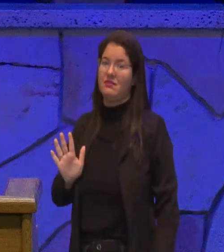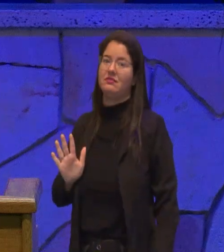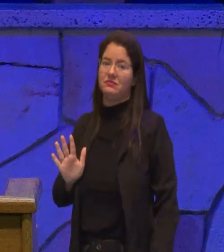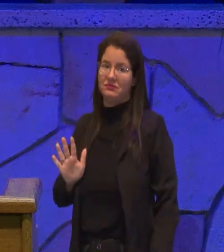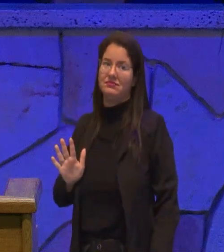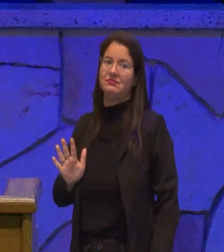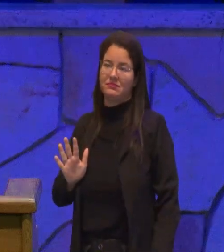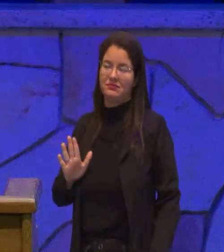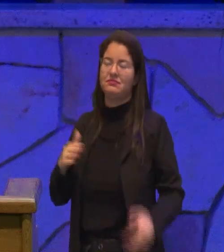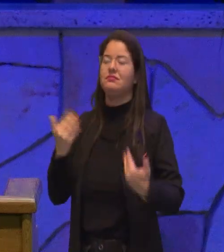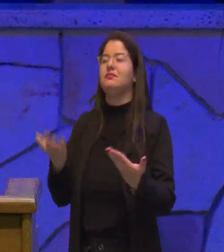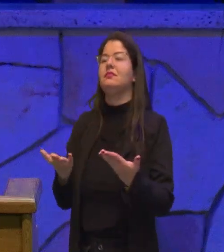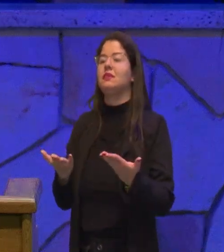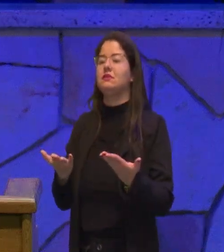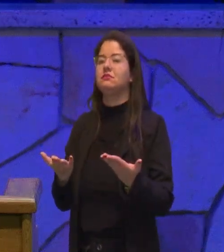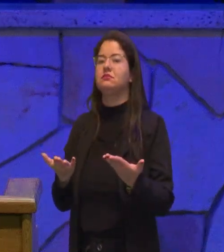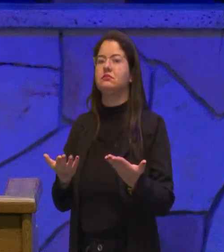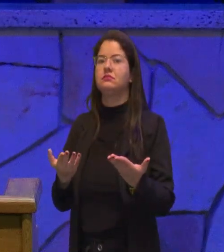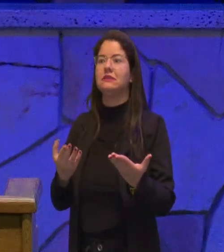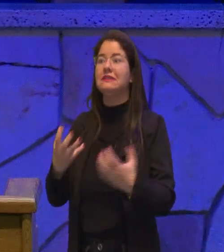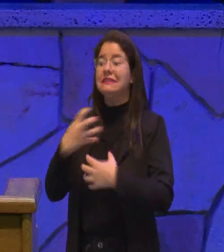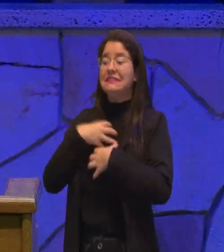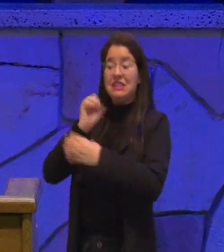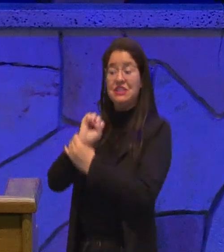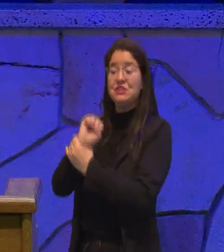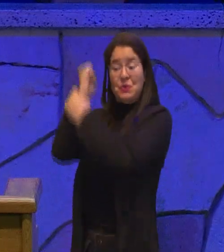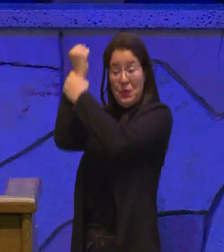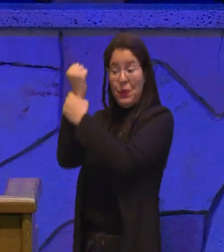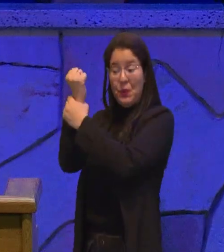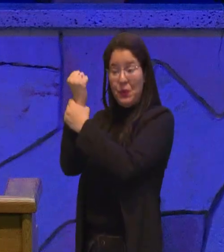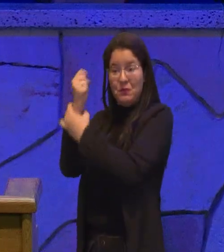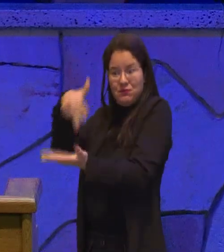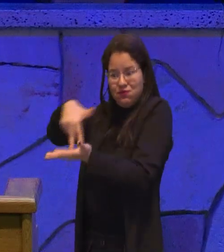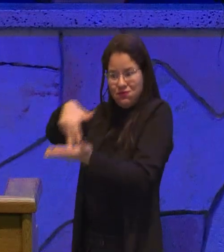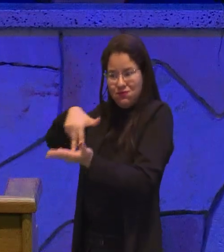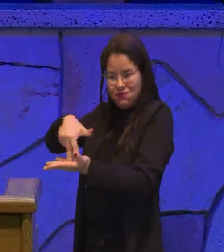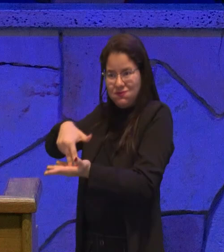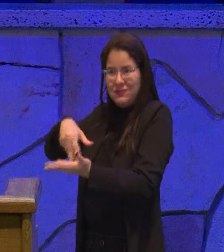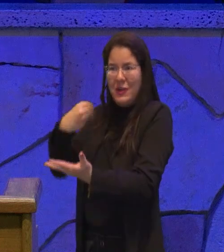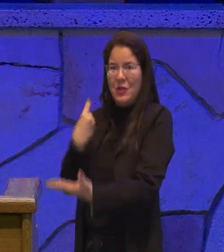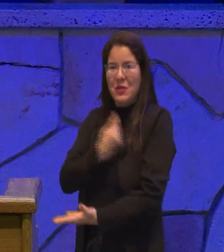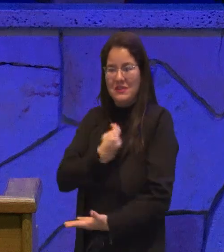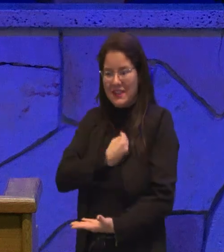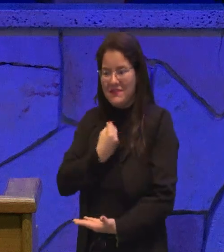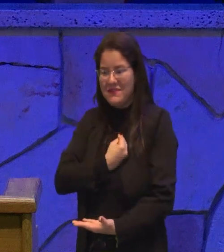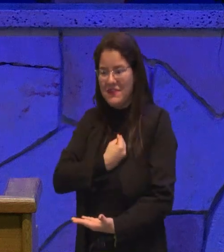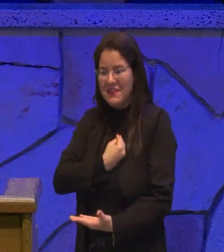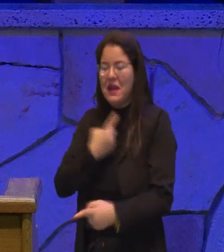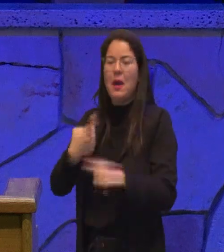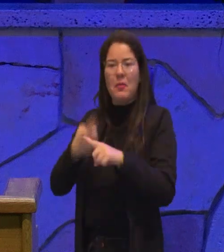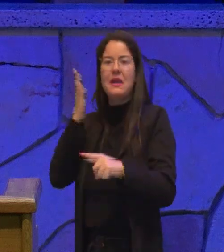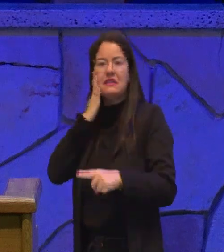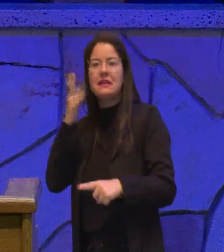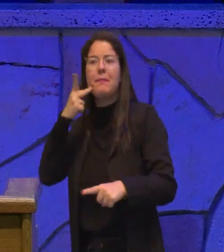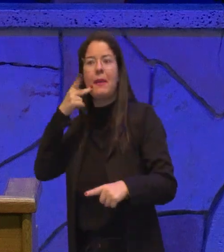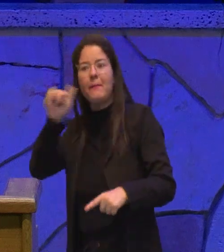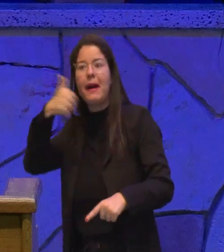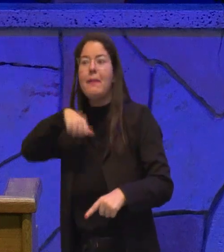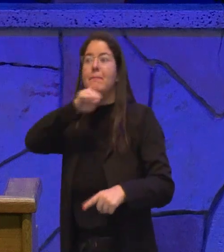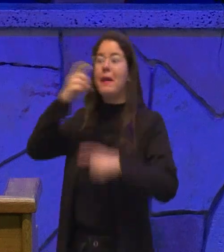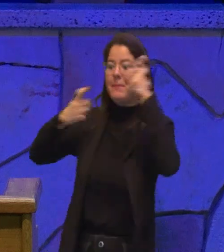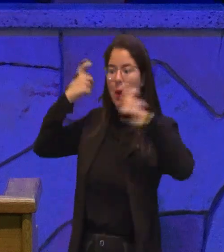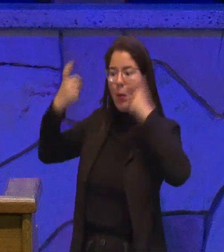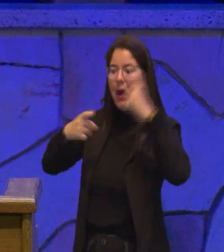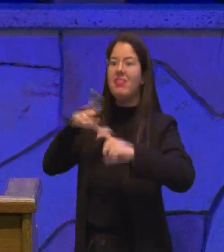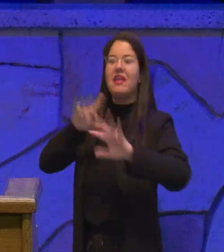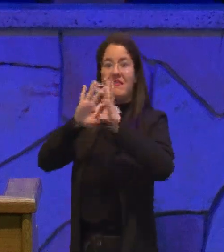isso acentua, isso dá segurança para a nossa vida, para a nossa existência. Nós sabemos de onde viemos, nós temos uma